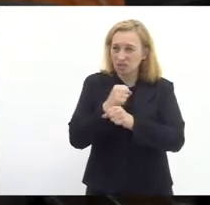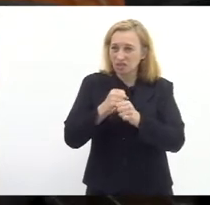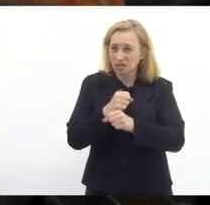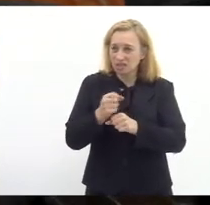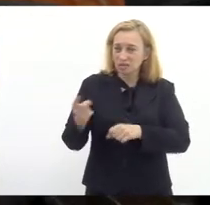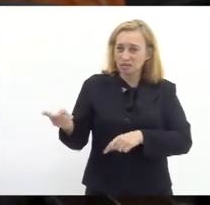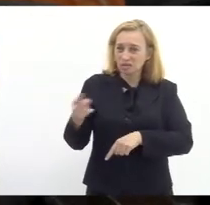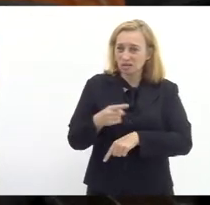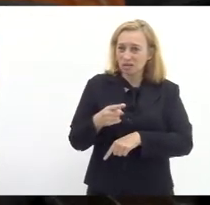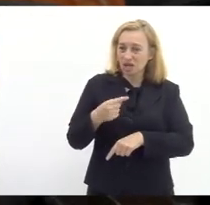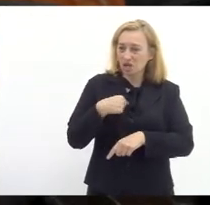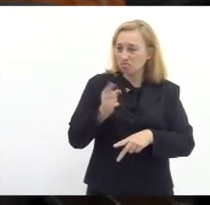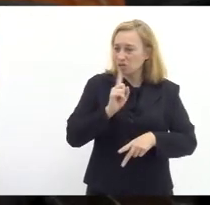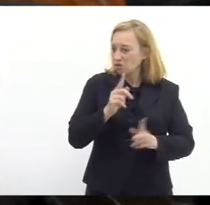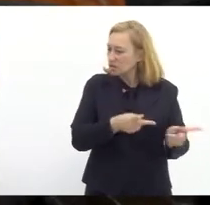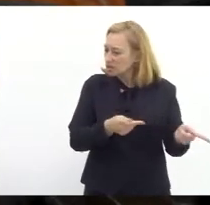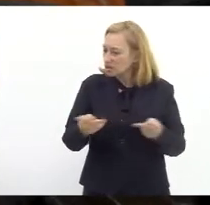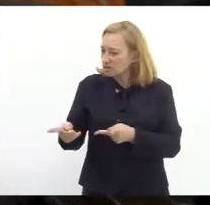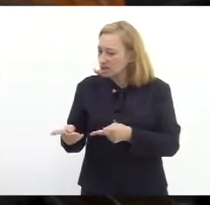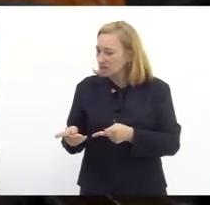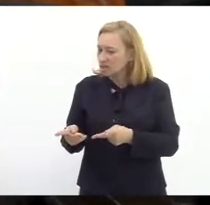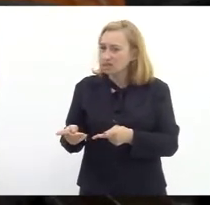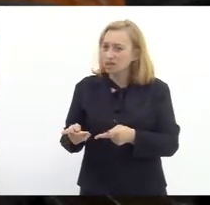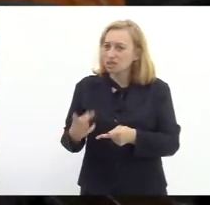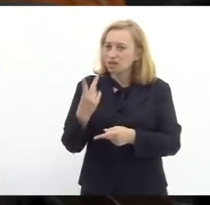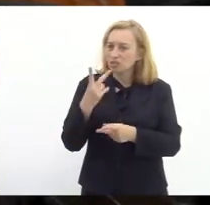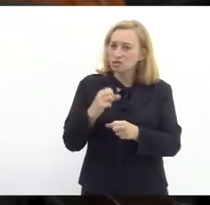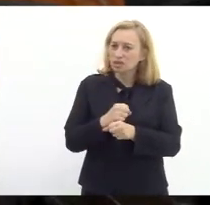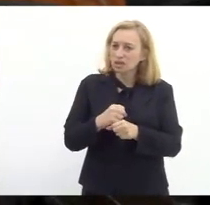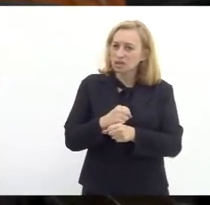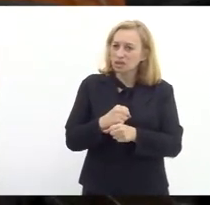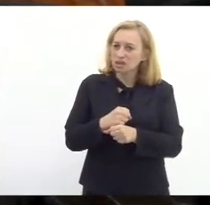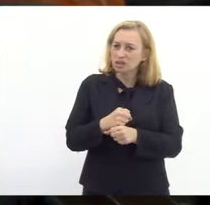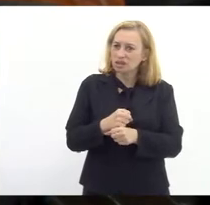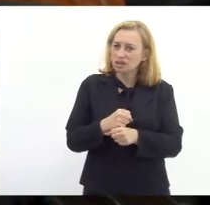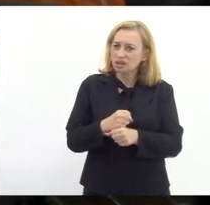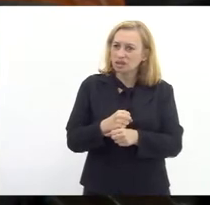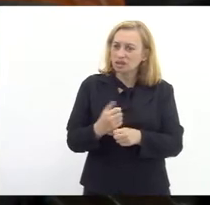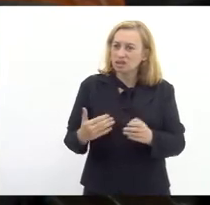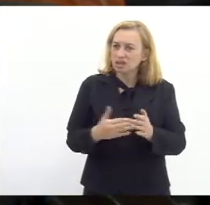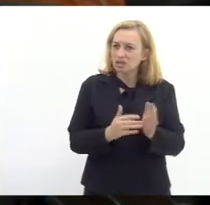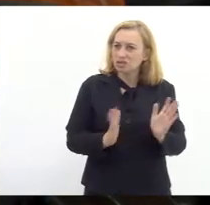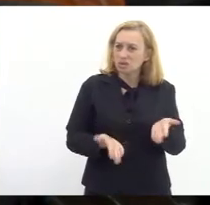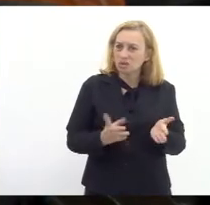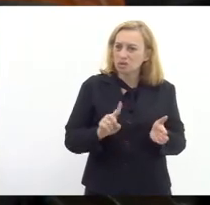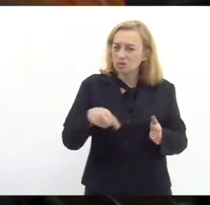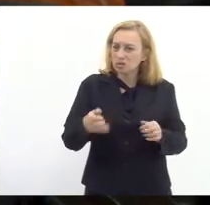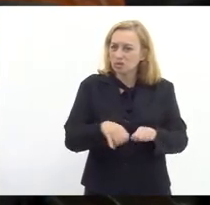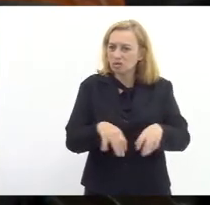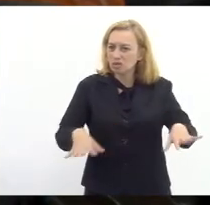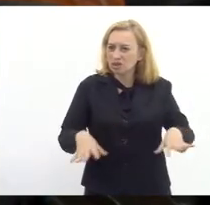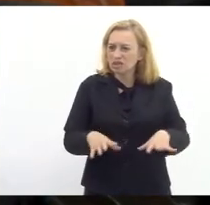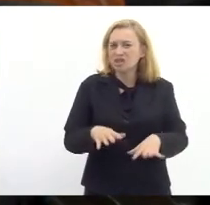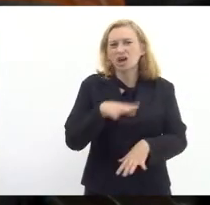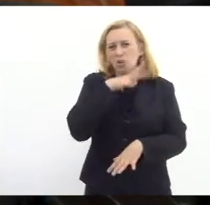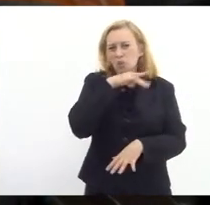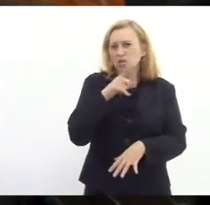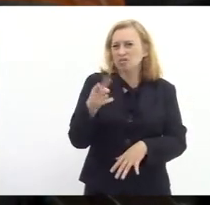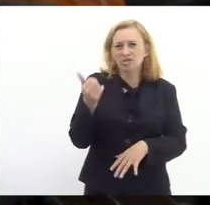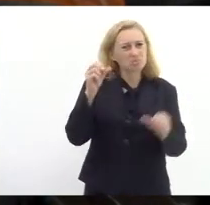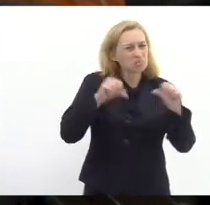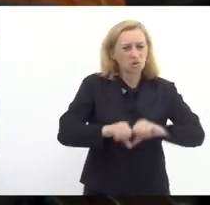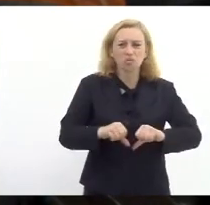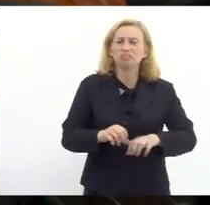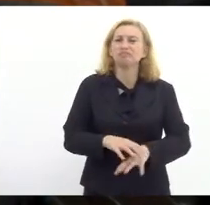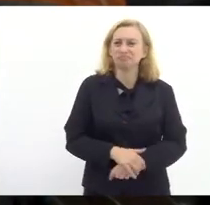praticamente dois anos sem visitar a via, de dois anos para cá, após a pandemia, a situação social está degradante, está muito,